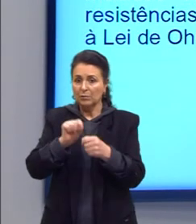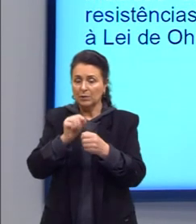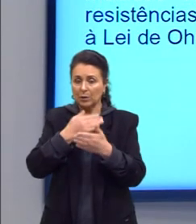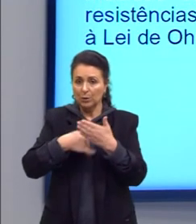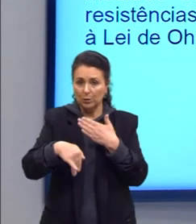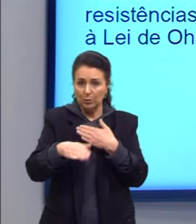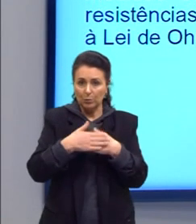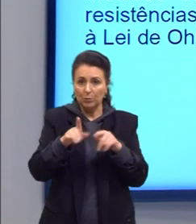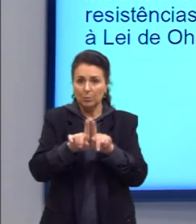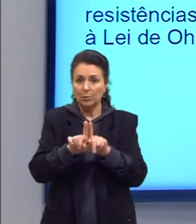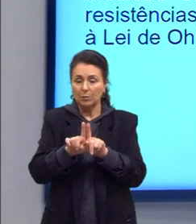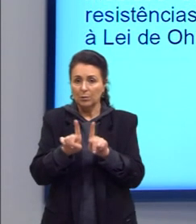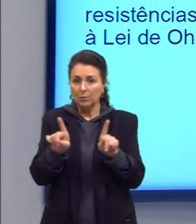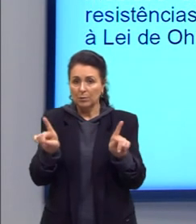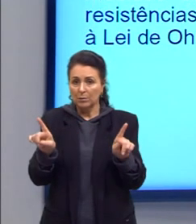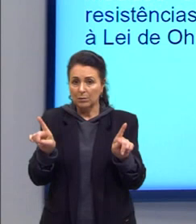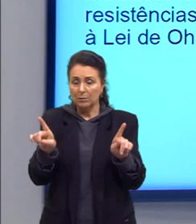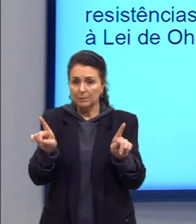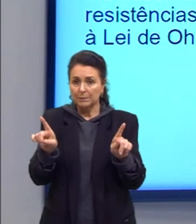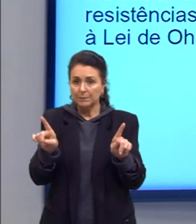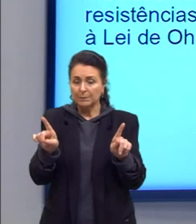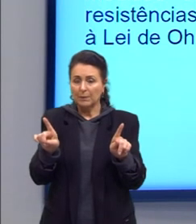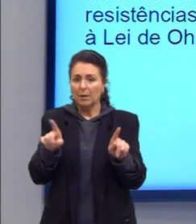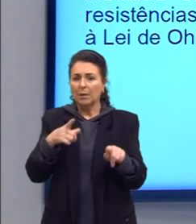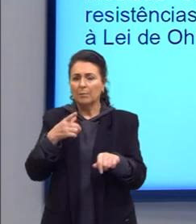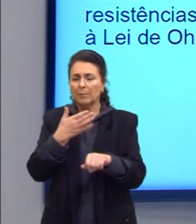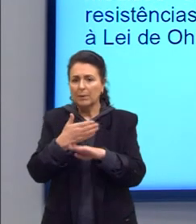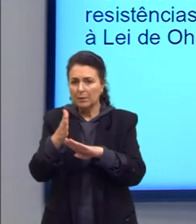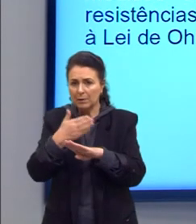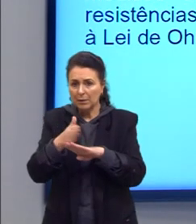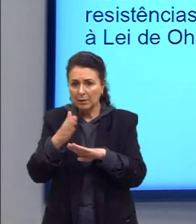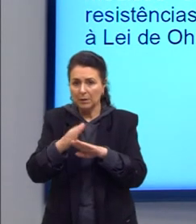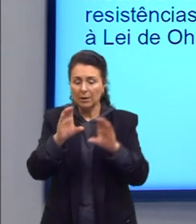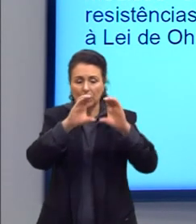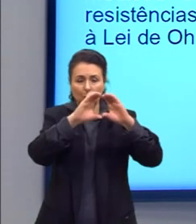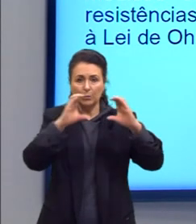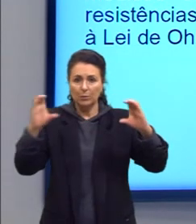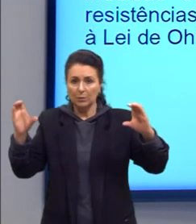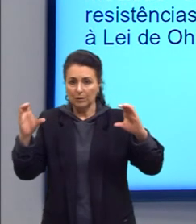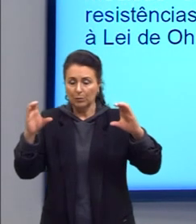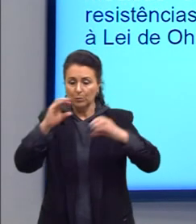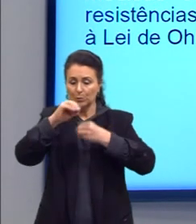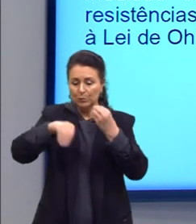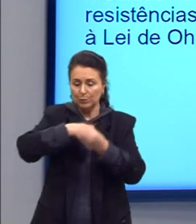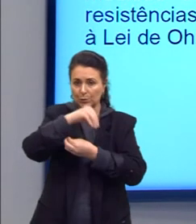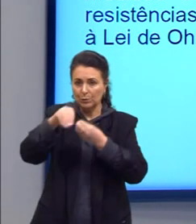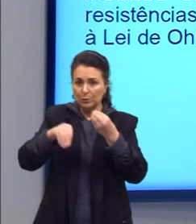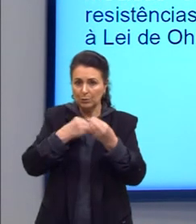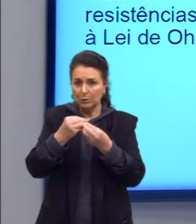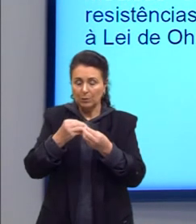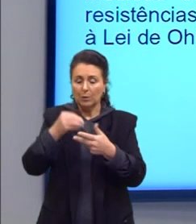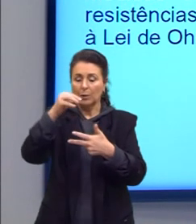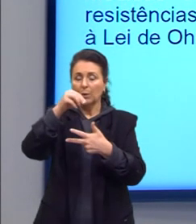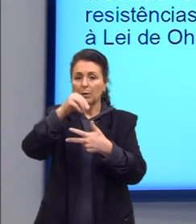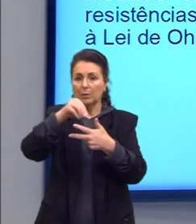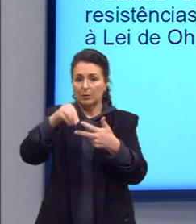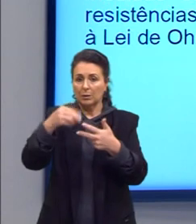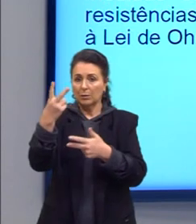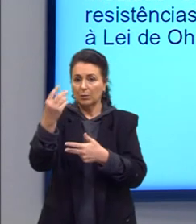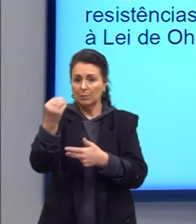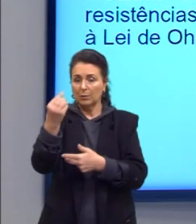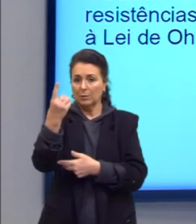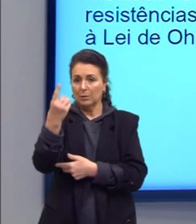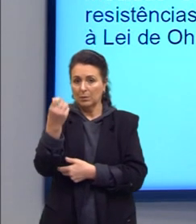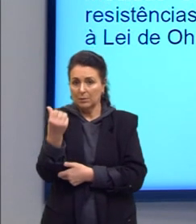questão aqui mas vamos lá para gente treinar Então os circuitos mistos né Só que essa do Enem 2016